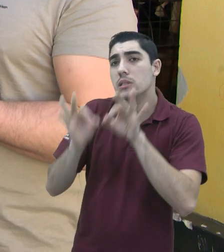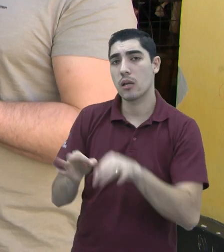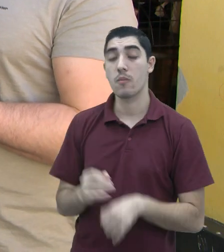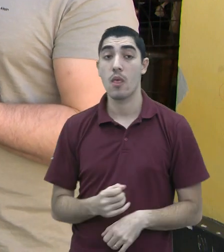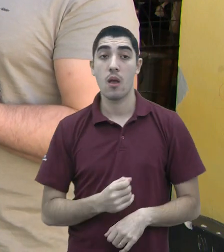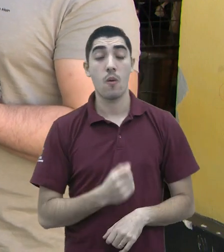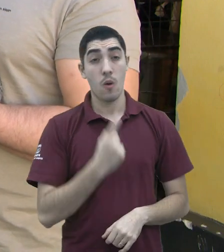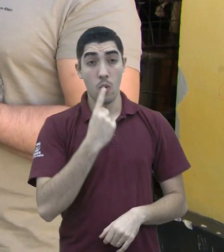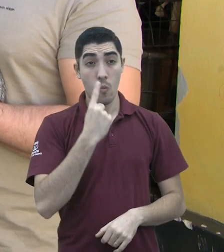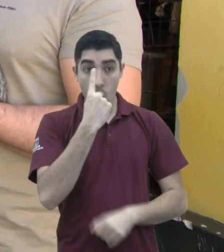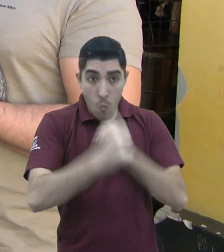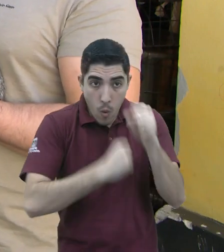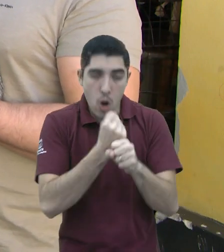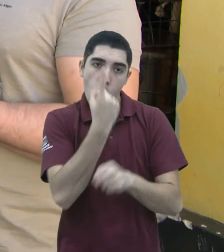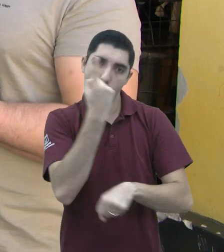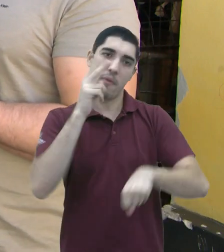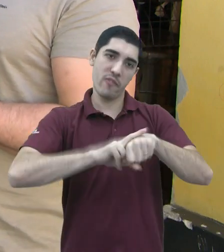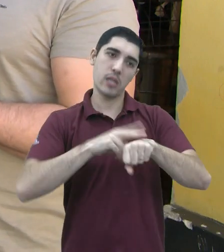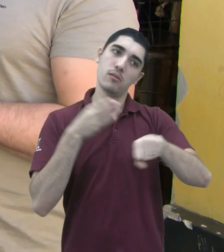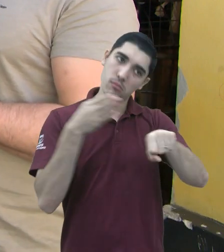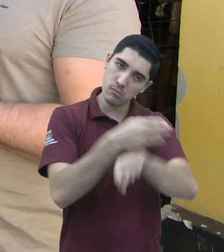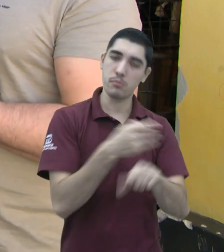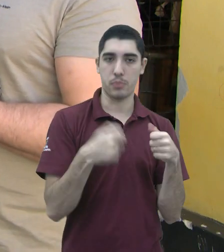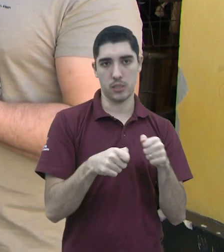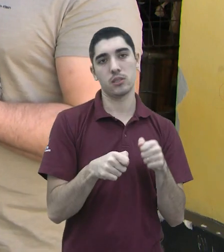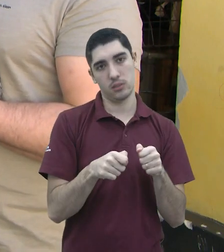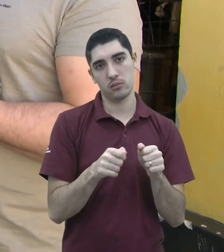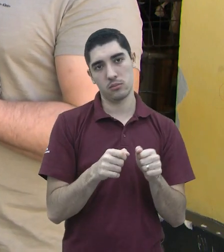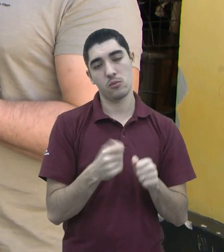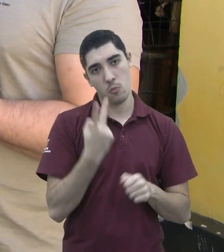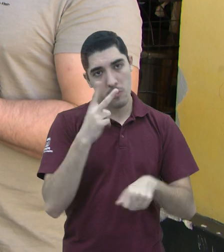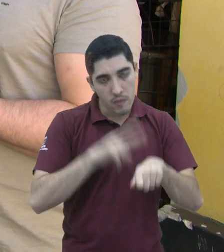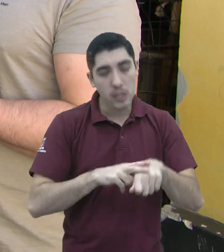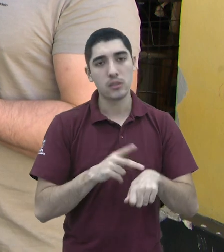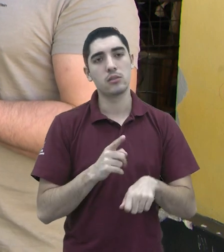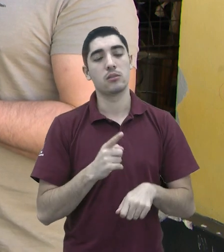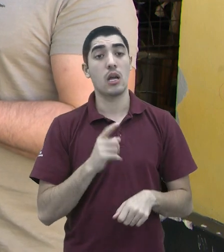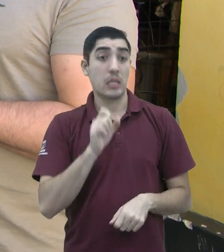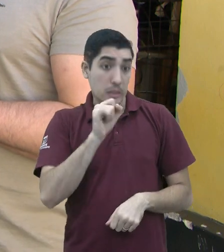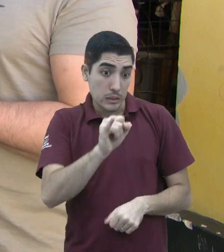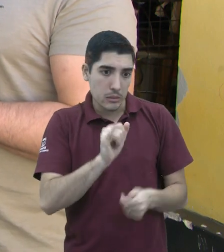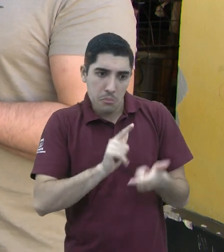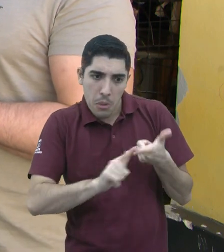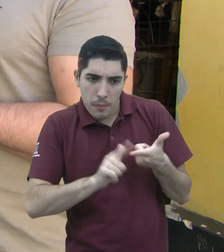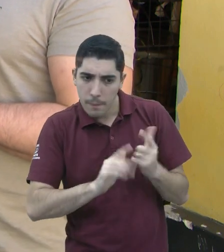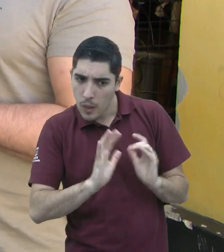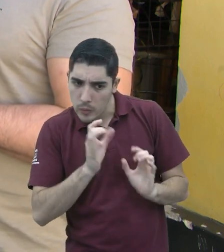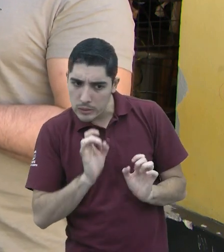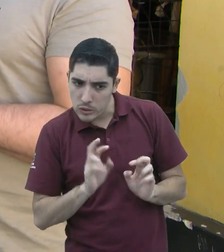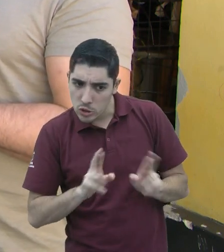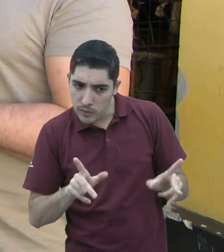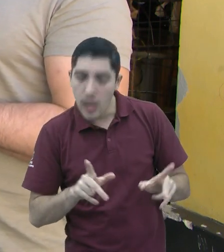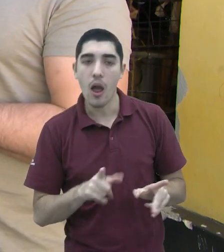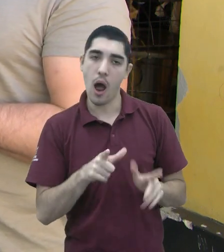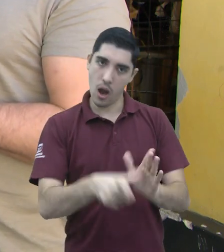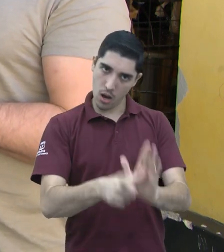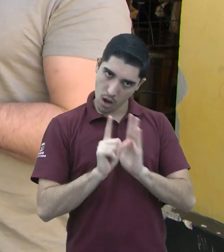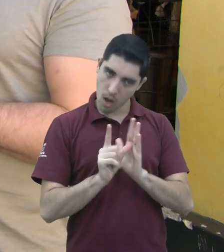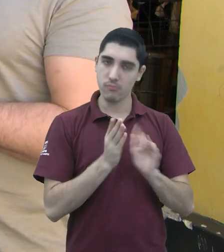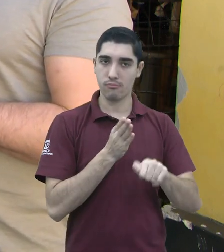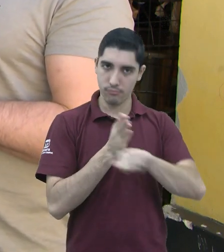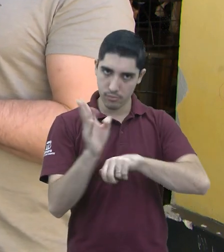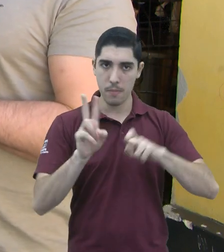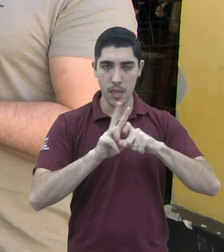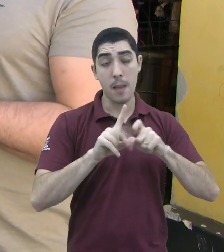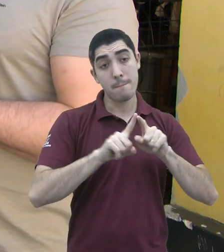é indicada? Pelo menos uma vez por ano. Sim. Para fazer um check-up, né? Se houver alguma coisa diferente,